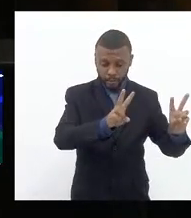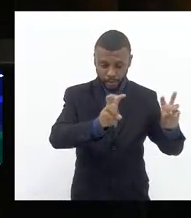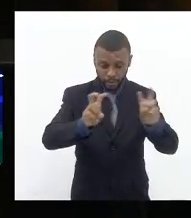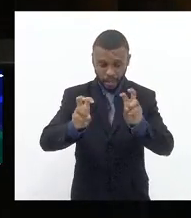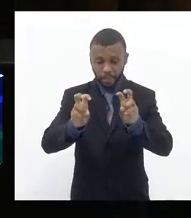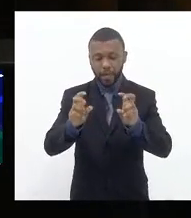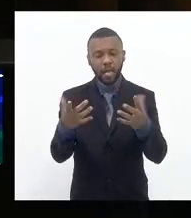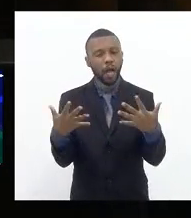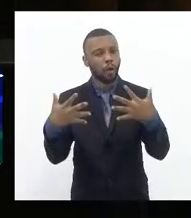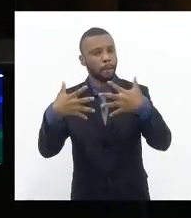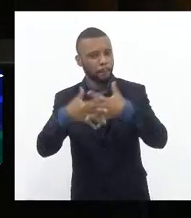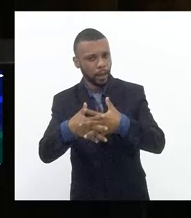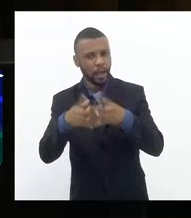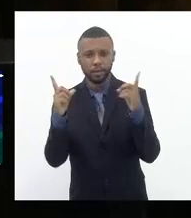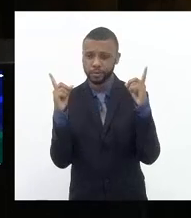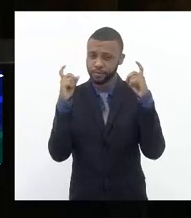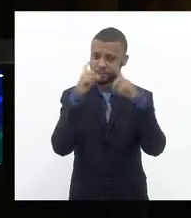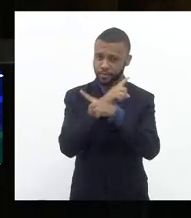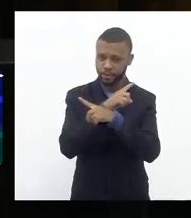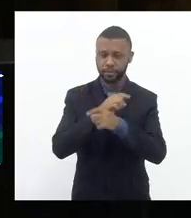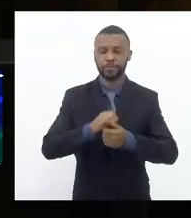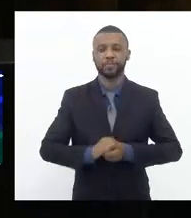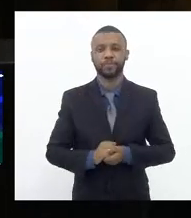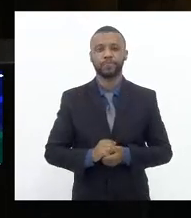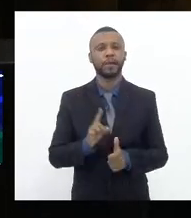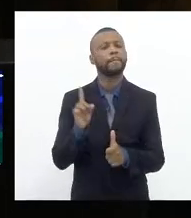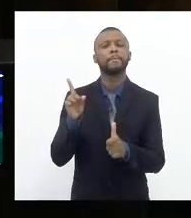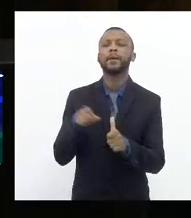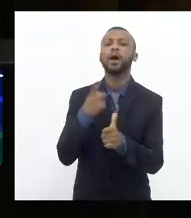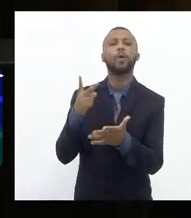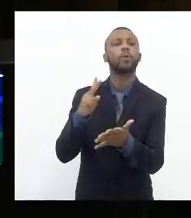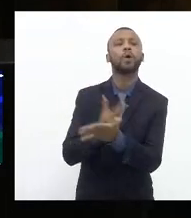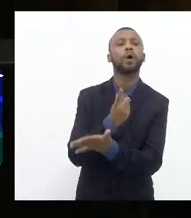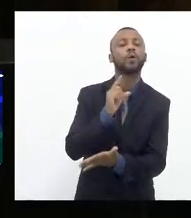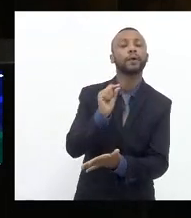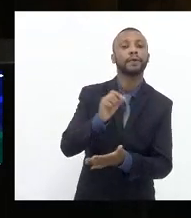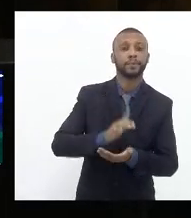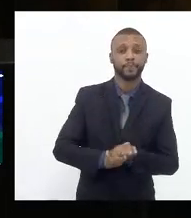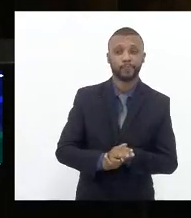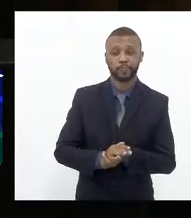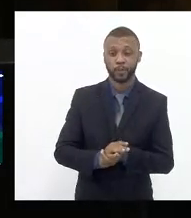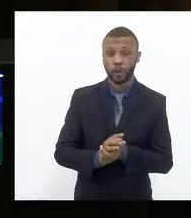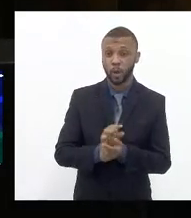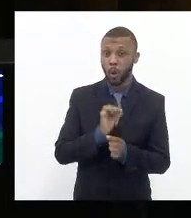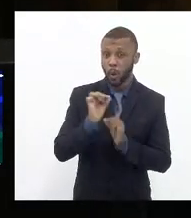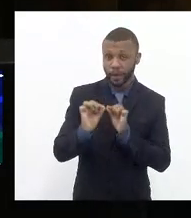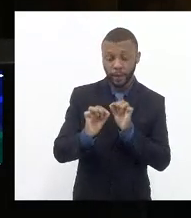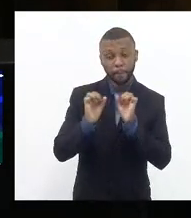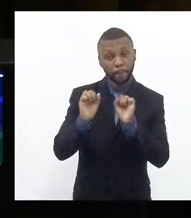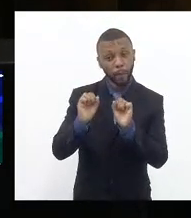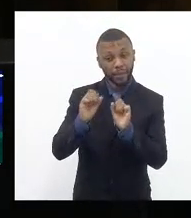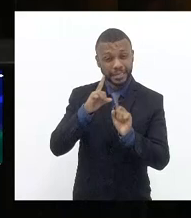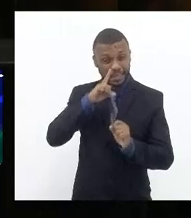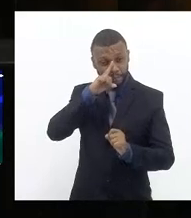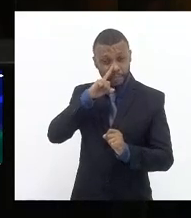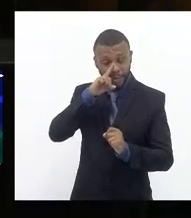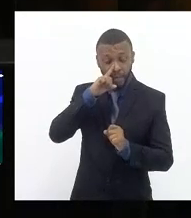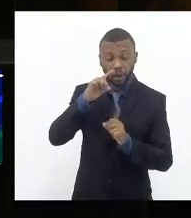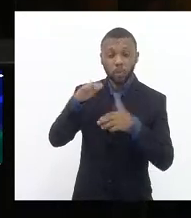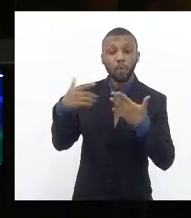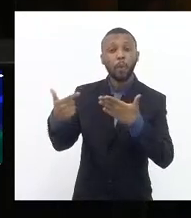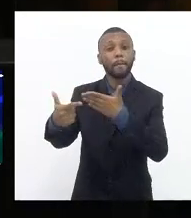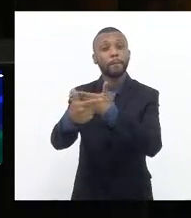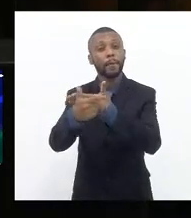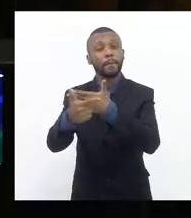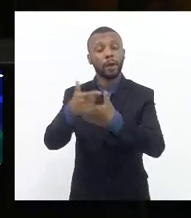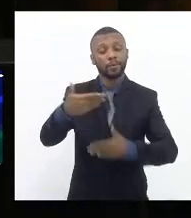que está em jogo é o papel que o Estado do Rio de Janeiro vai querer ter